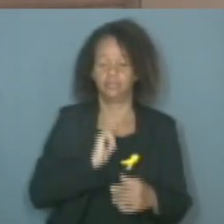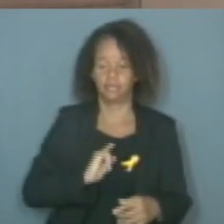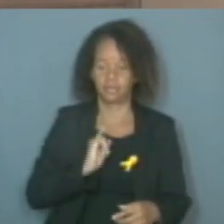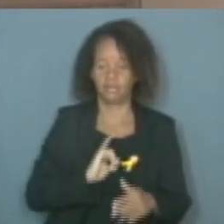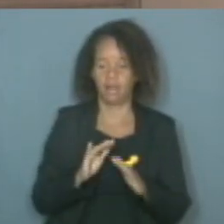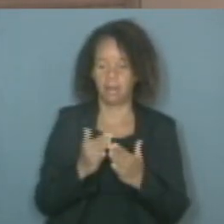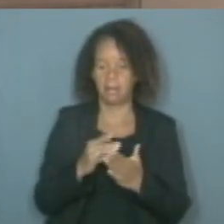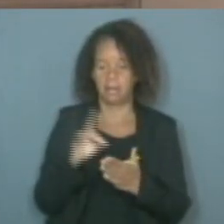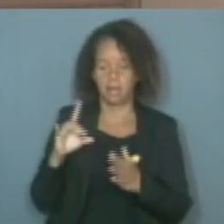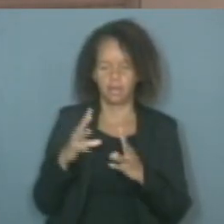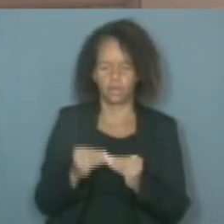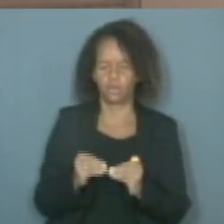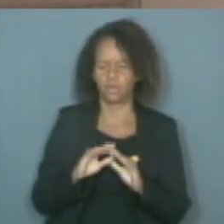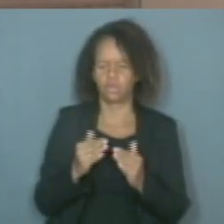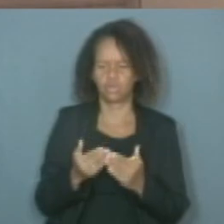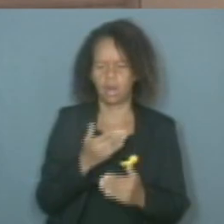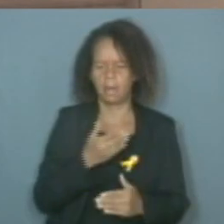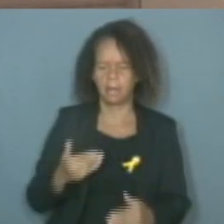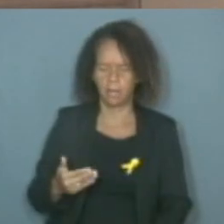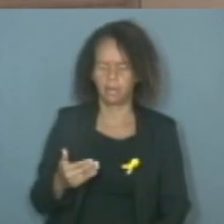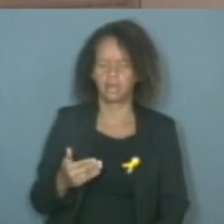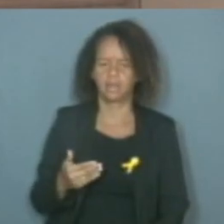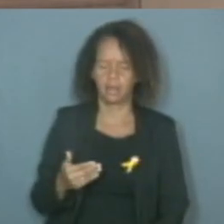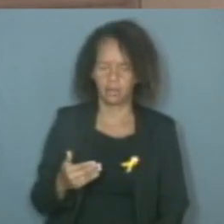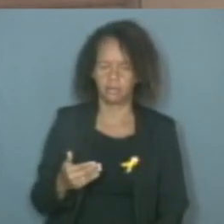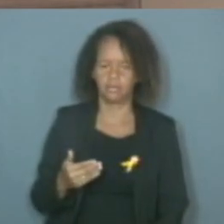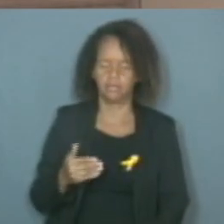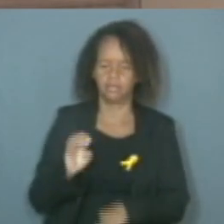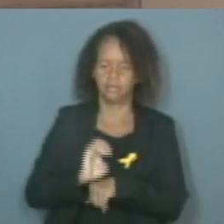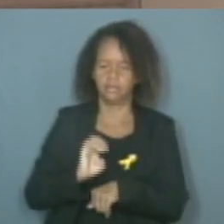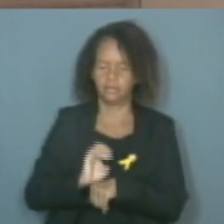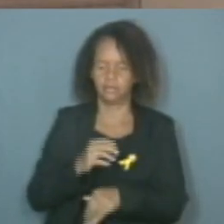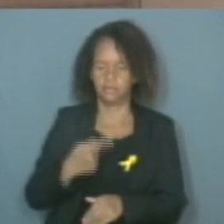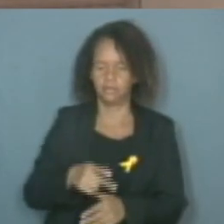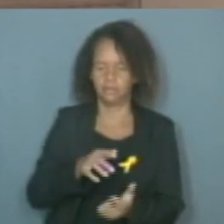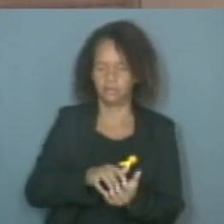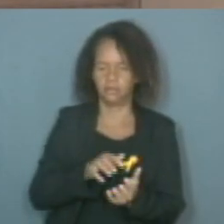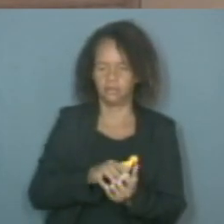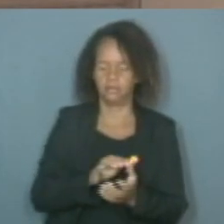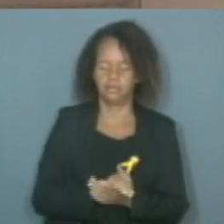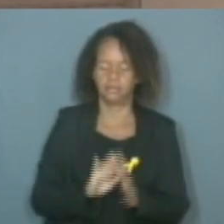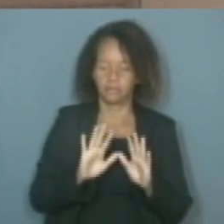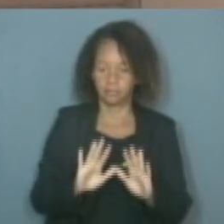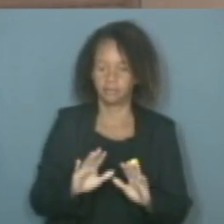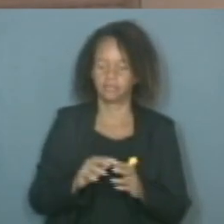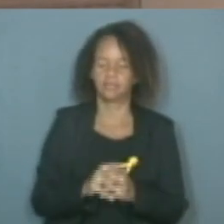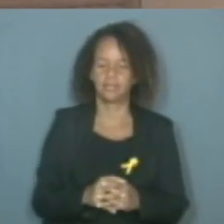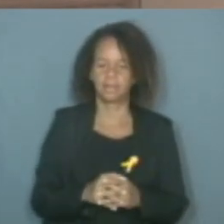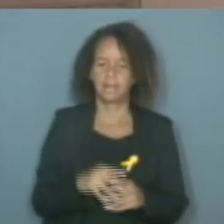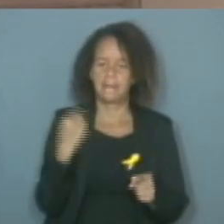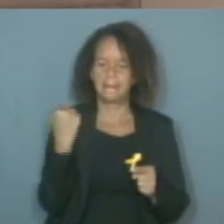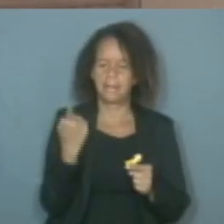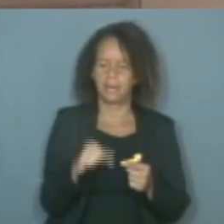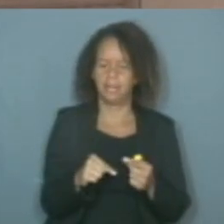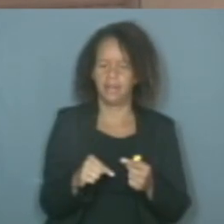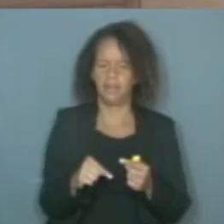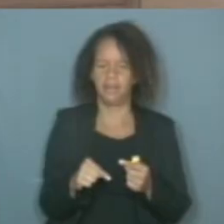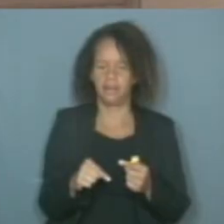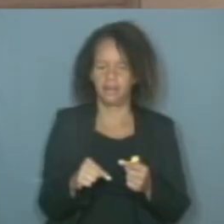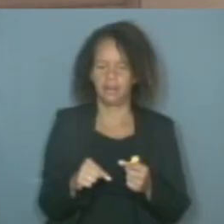bíblicos em todas as escolas públicas do Estado de Pernambuco. Ou seja, para